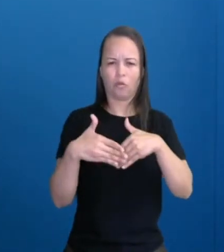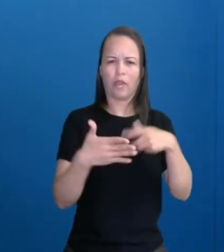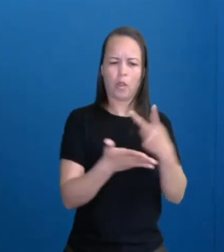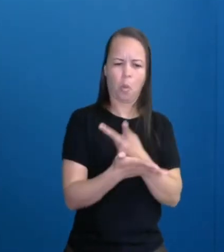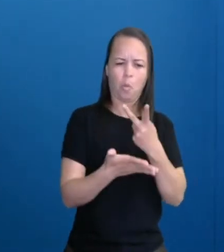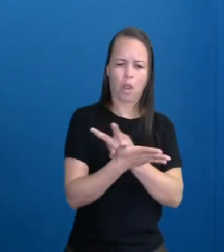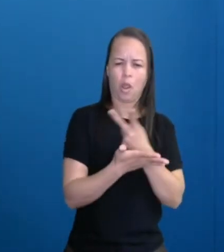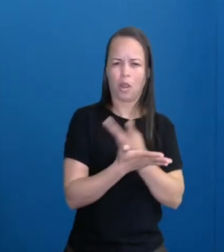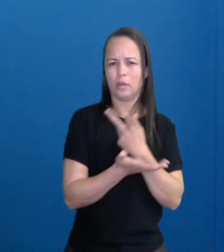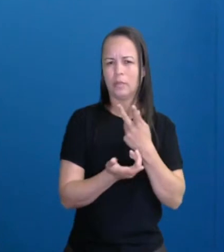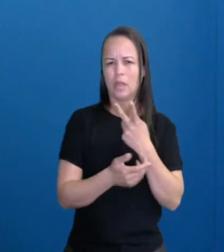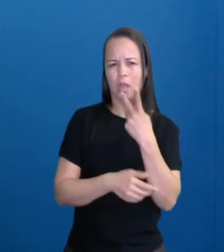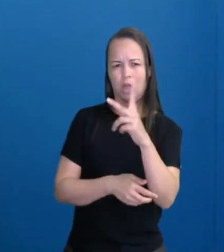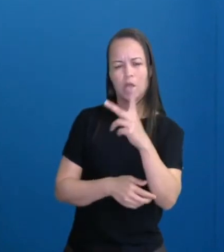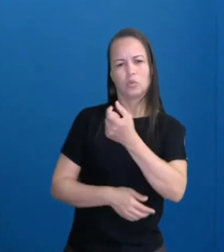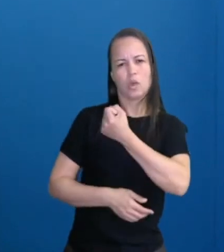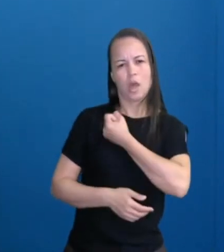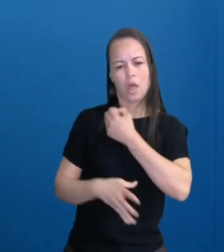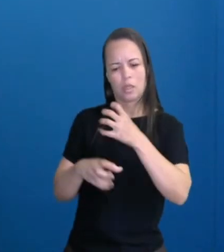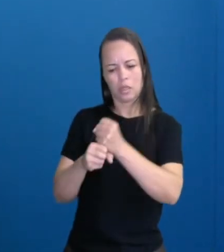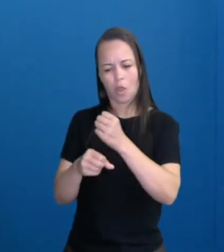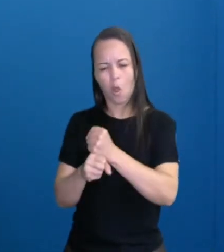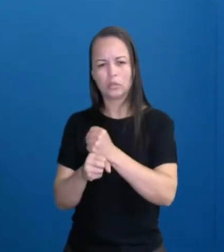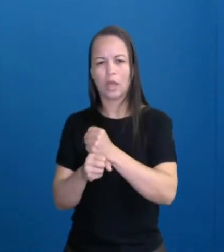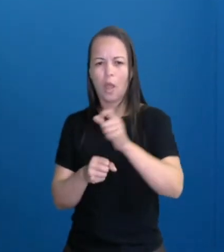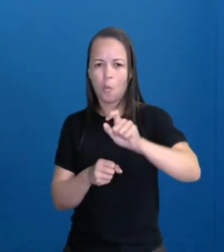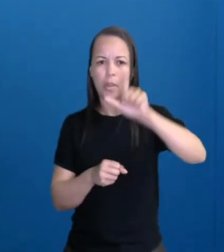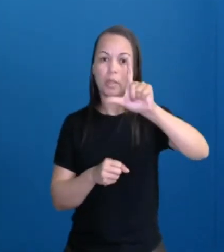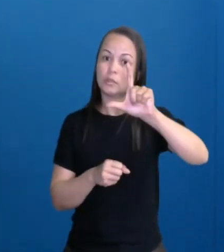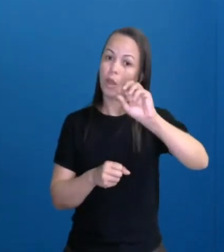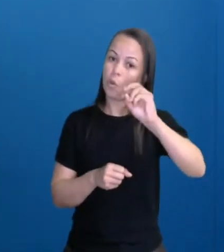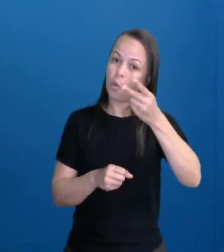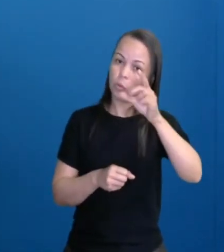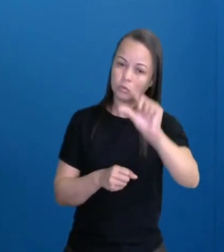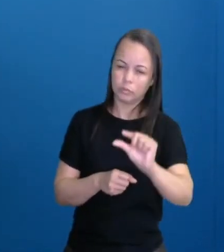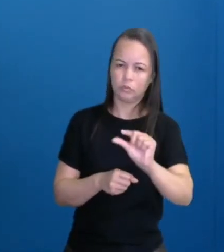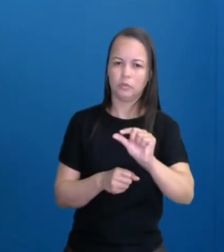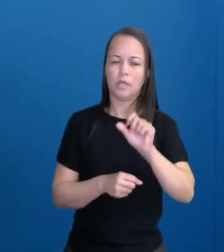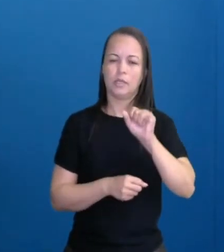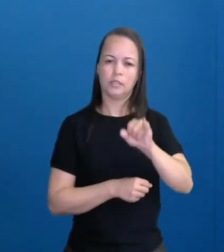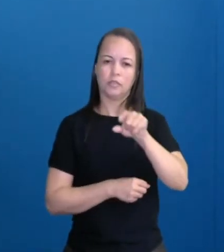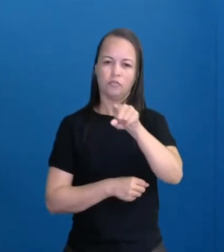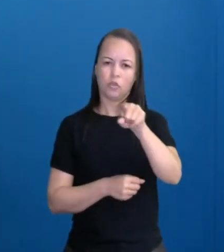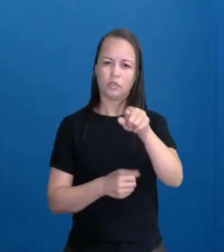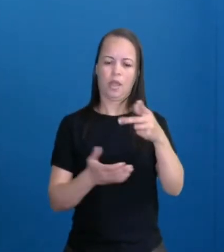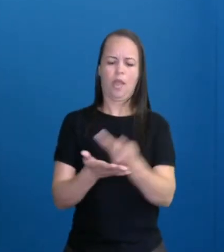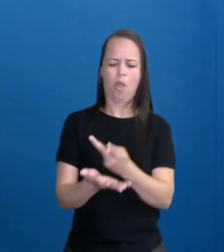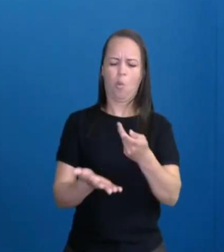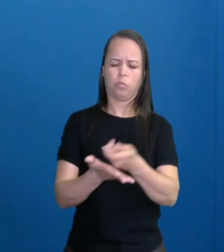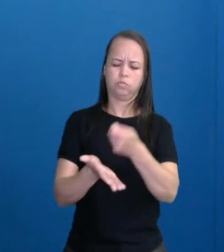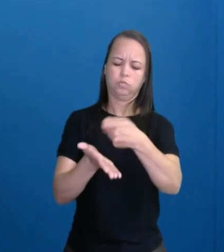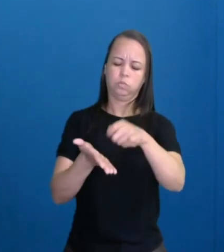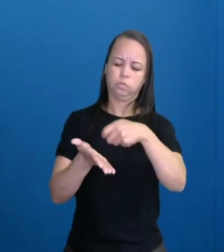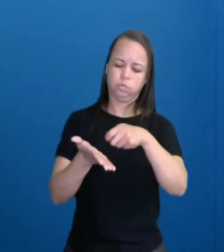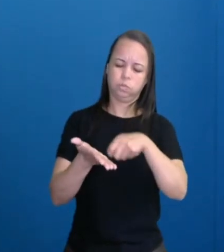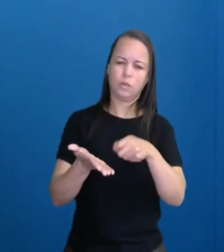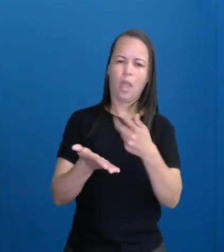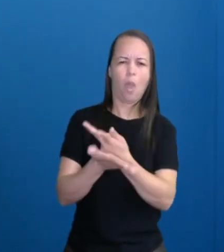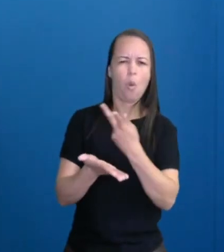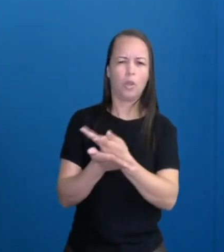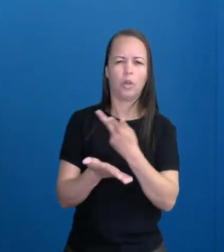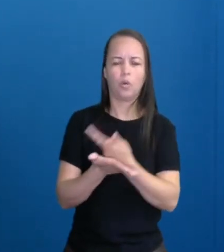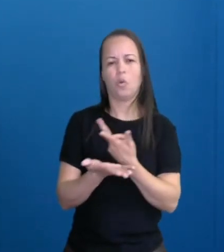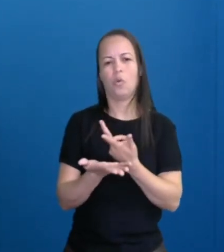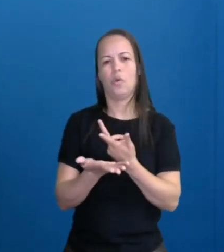vai aumentar ou vai diminuir? Se você erra mais, a nota vai diminuir. Então, aqui